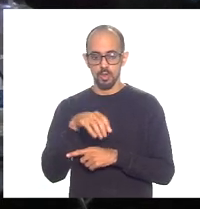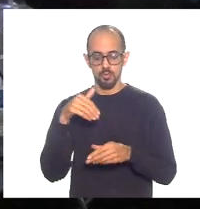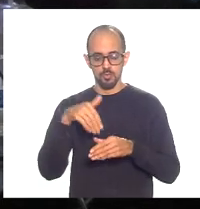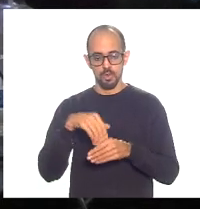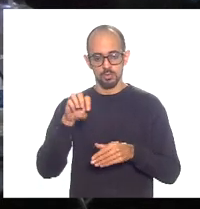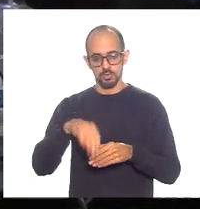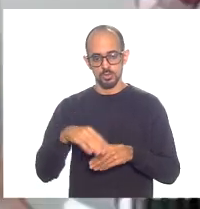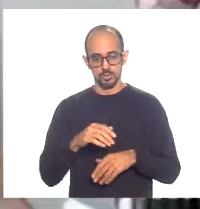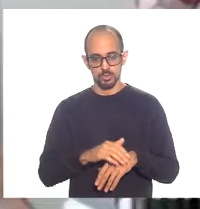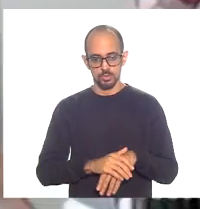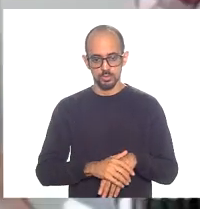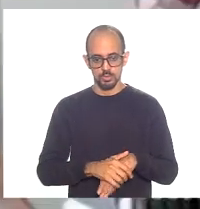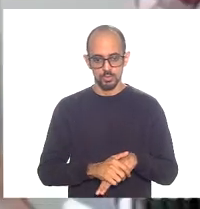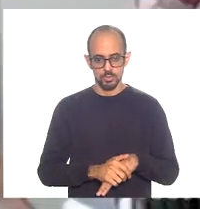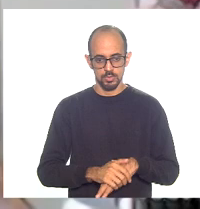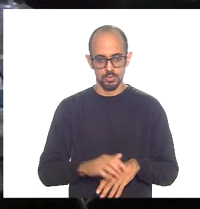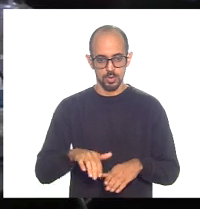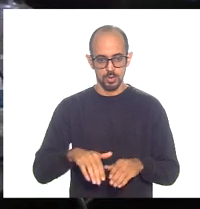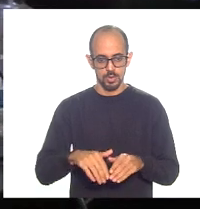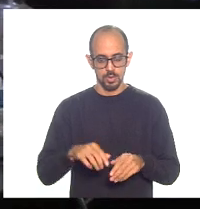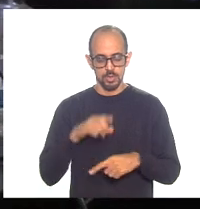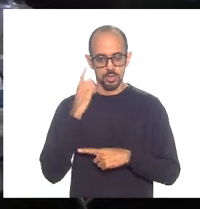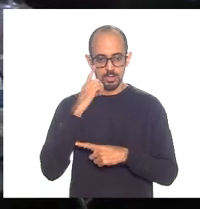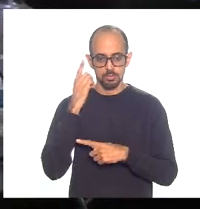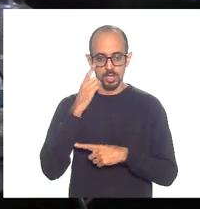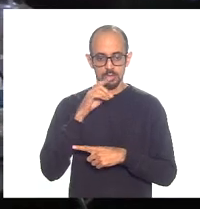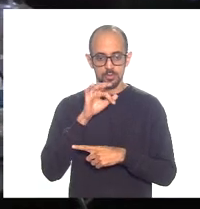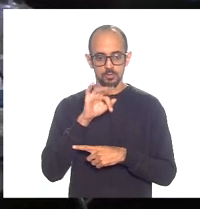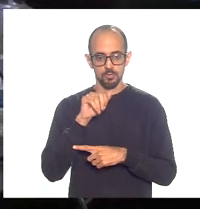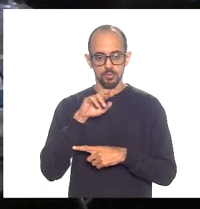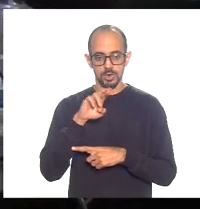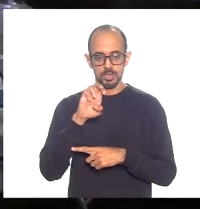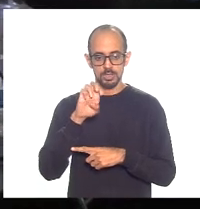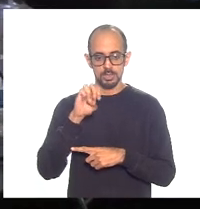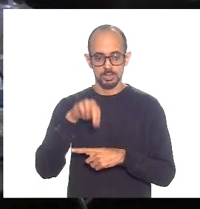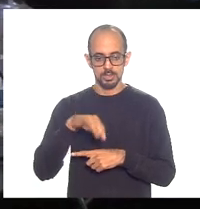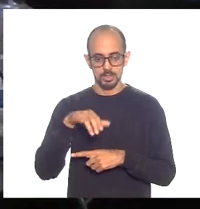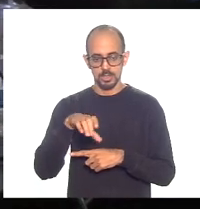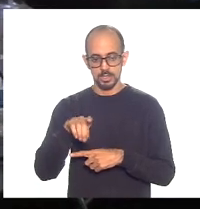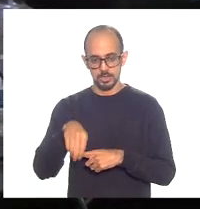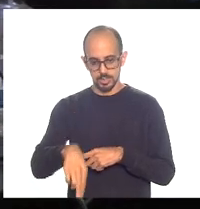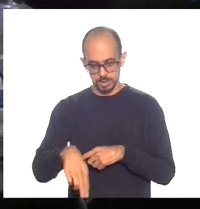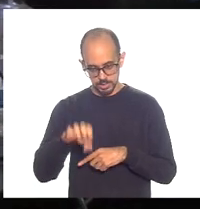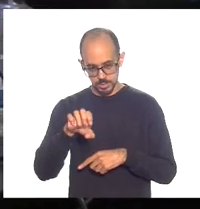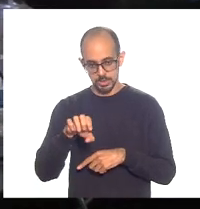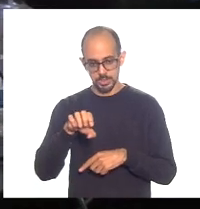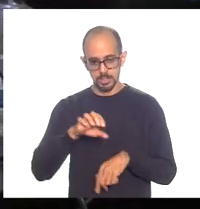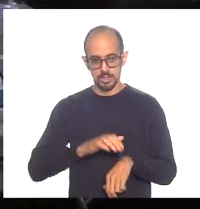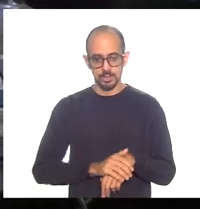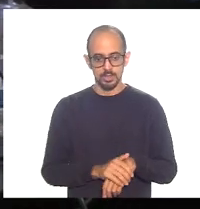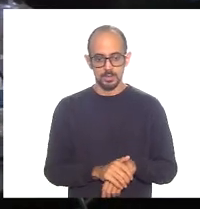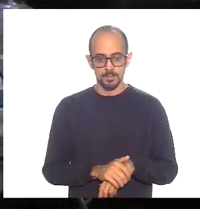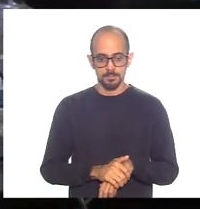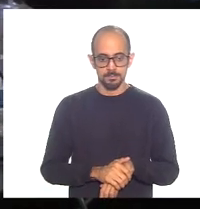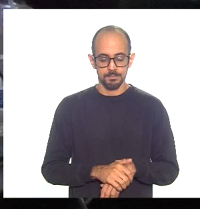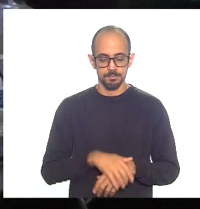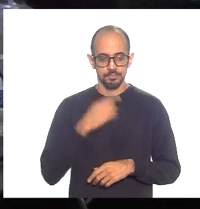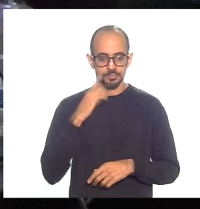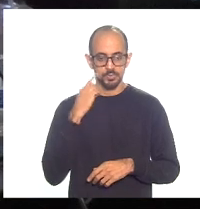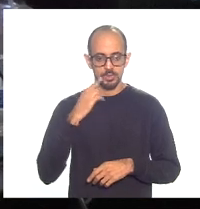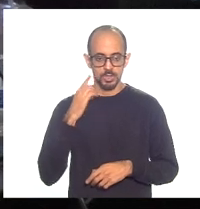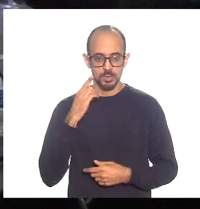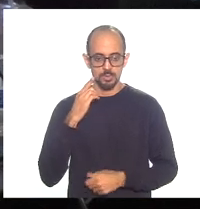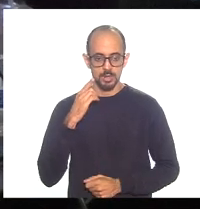Favorável. Deputada Franciane Mota. Deputada Franciane Mota.